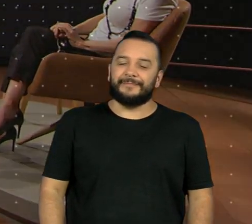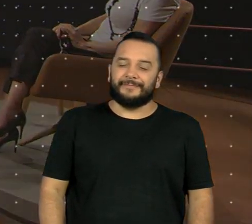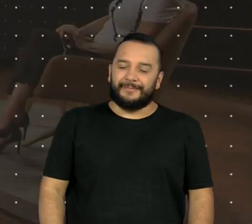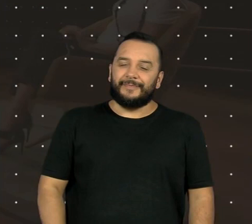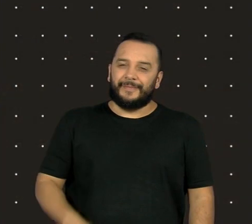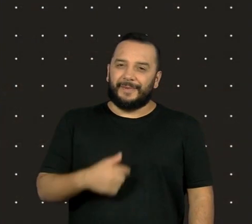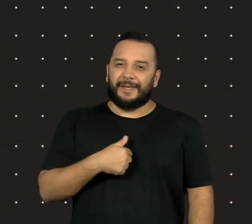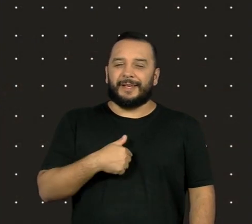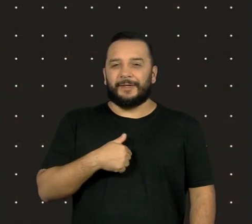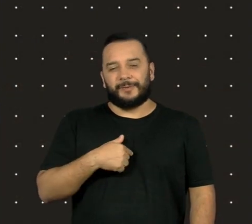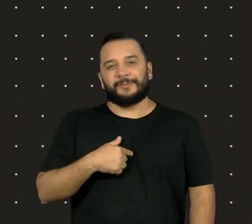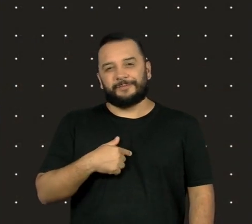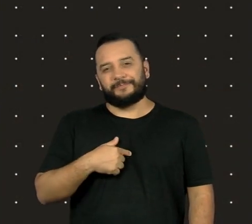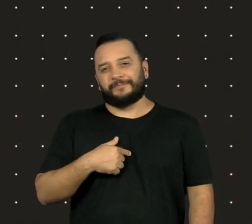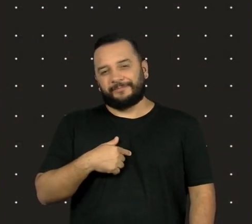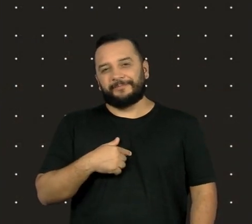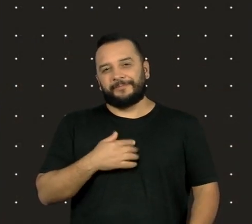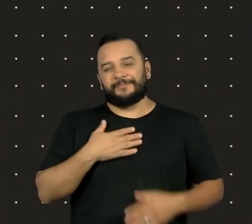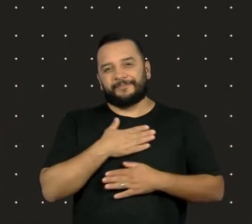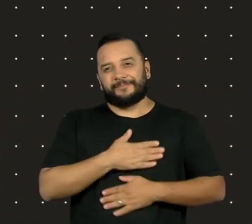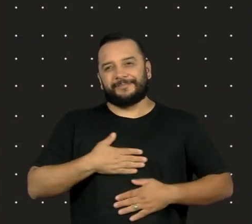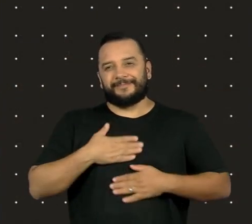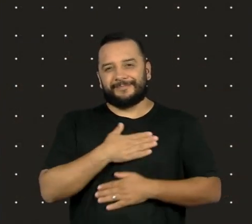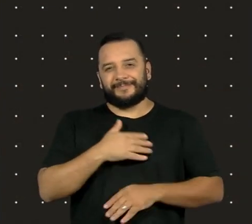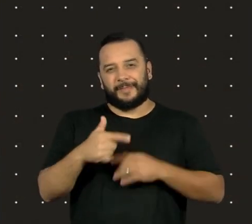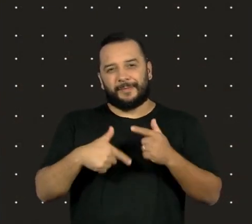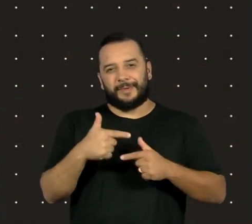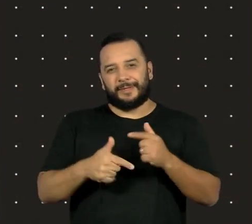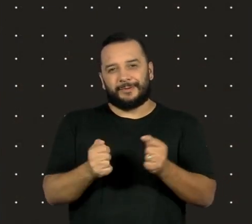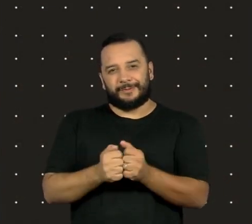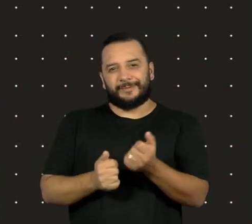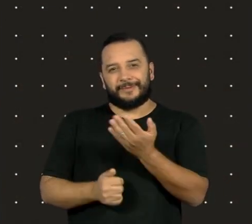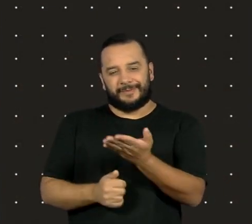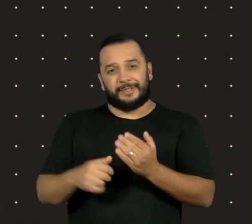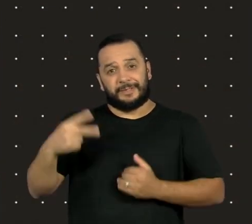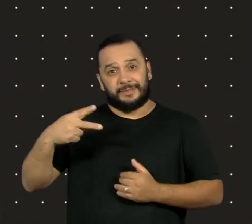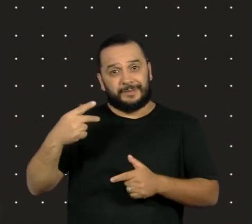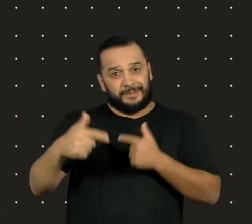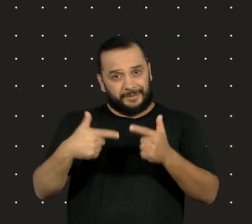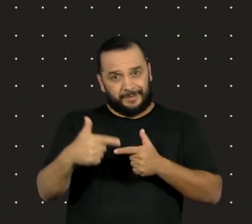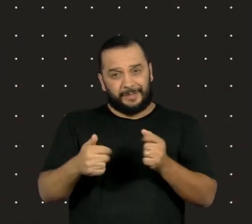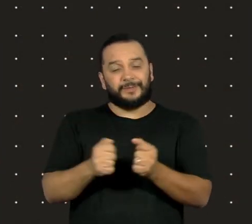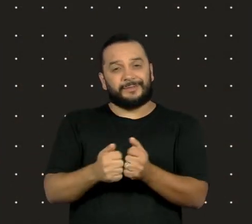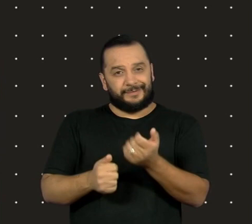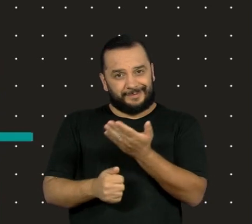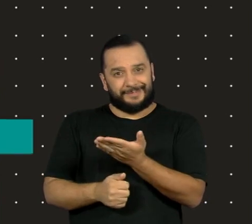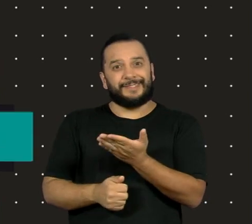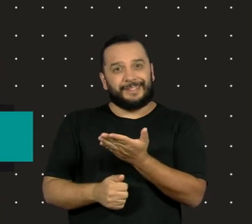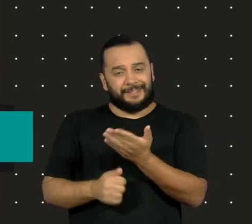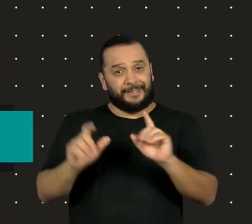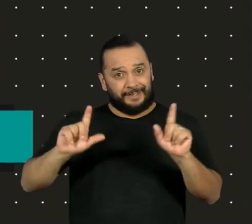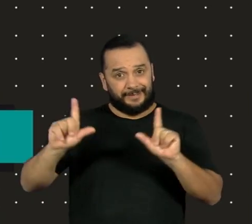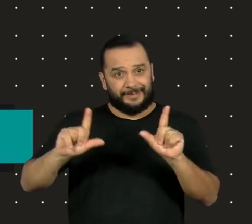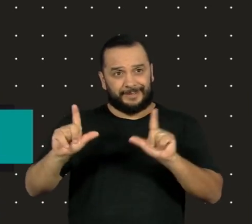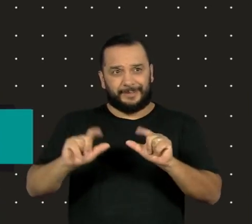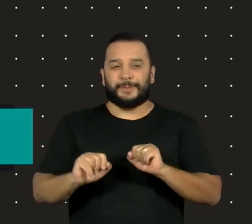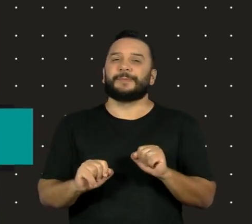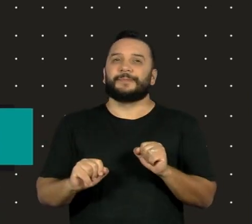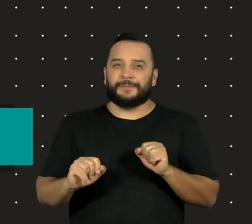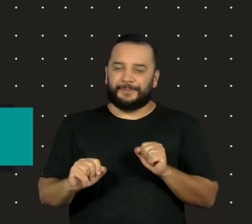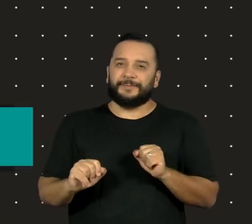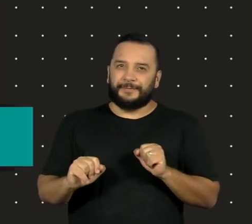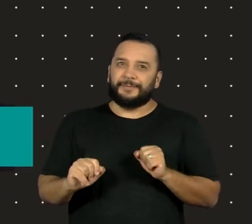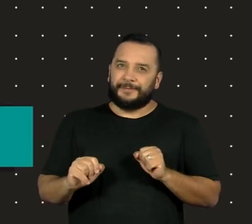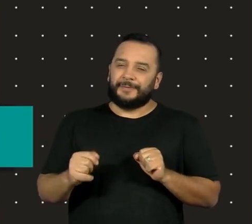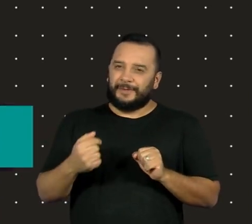Tive a honra e o prazer de trabalhar com ela no meu segundo trabalho em televisão, que foi Os Ossos do Barão. E já nós